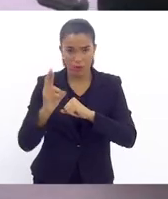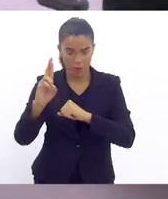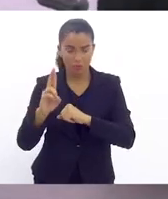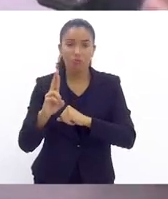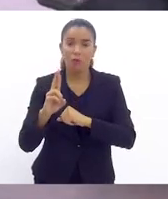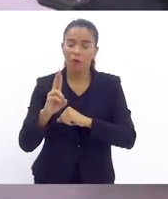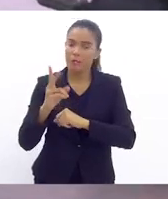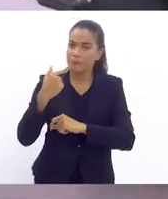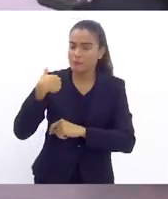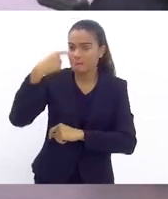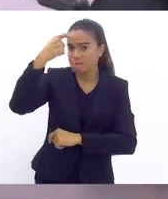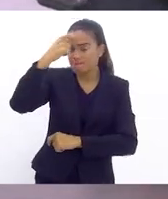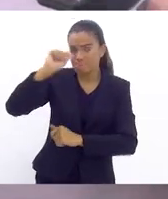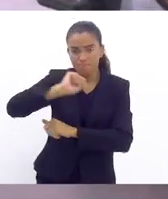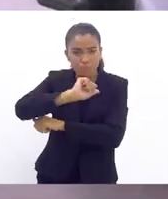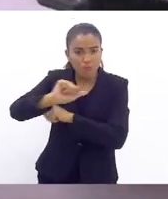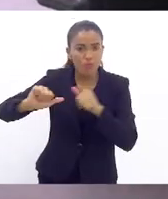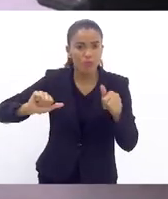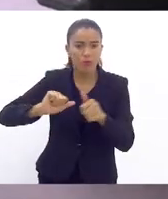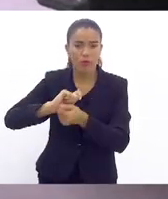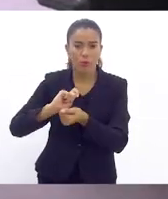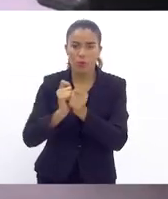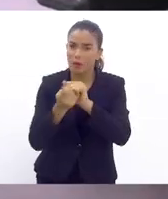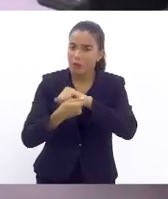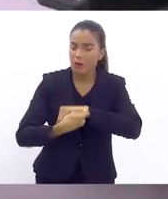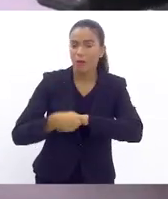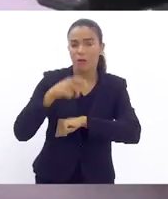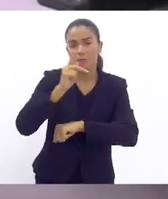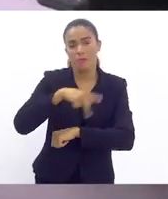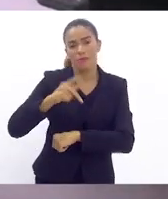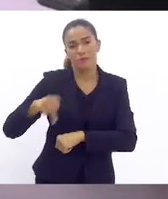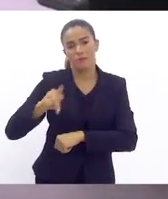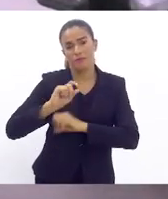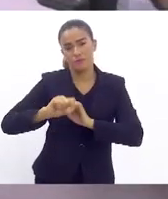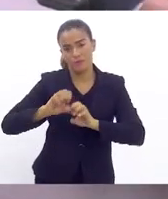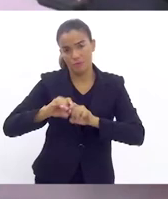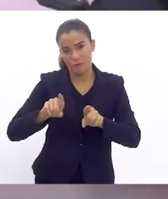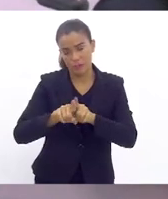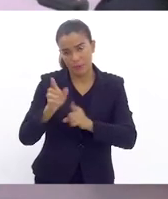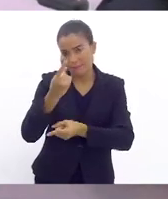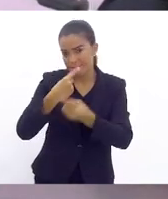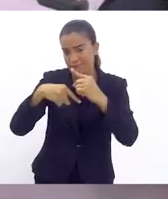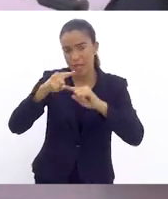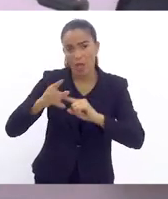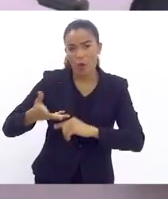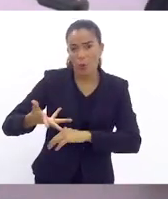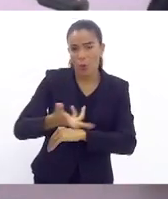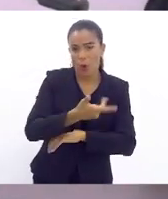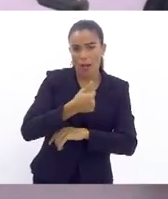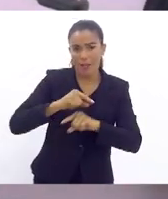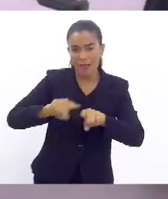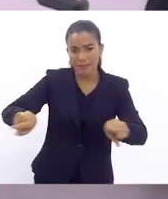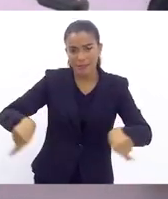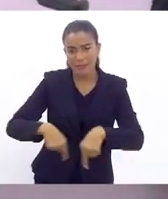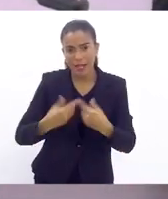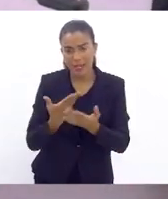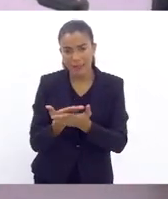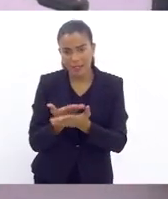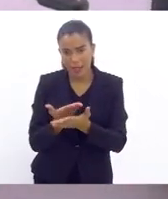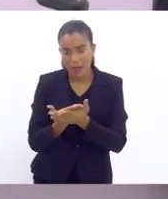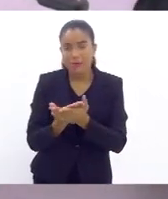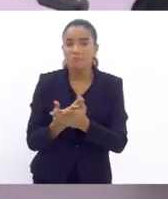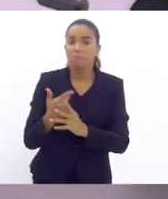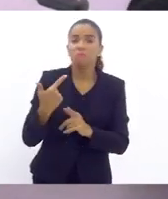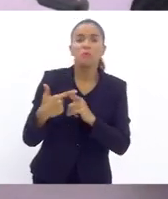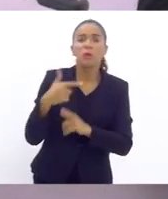quanto que isso me transformou como profissional da educação o quanto isso se reverteu em qualidade em sala de aula porque um professor